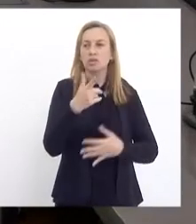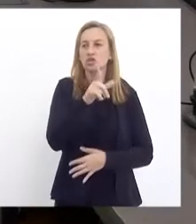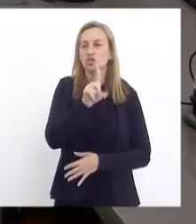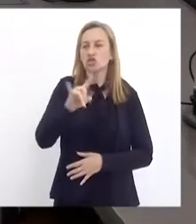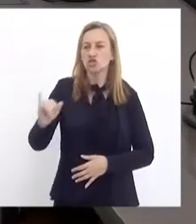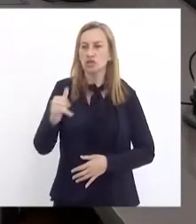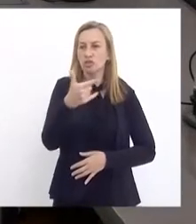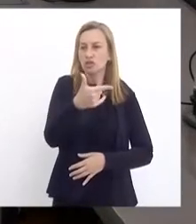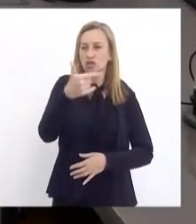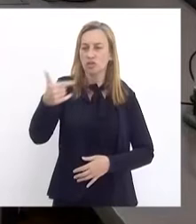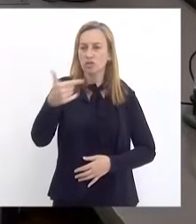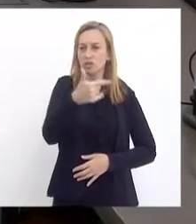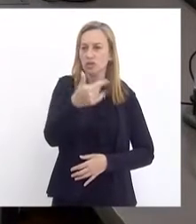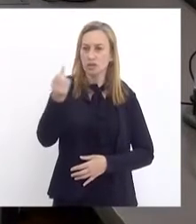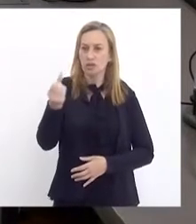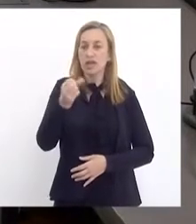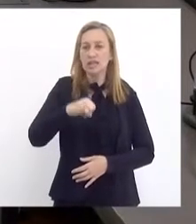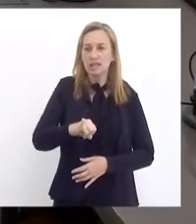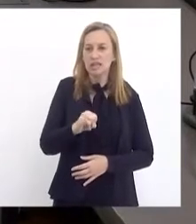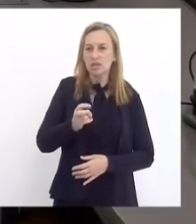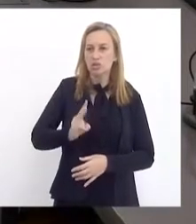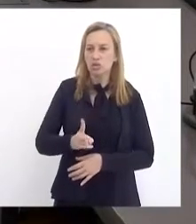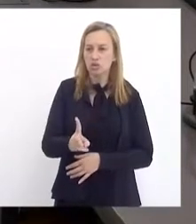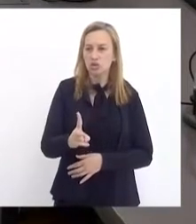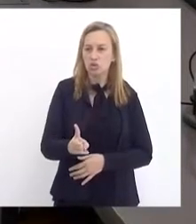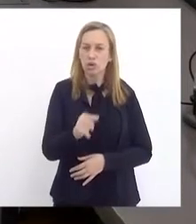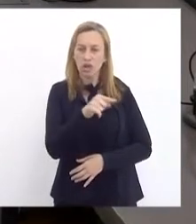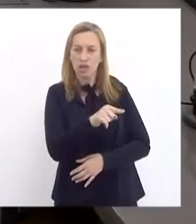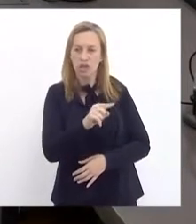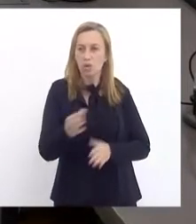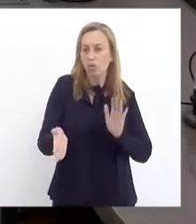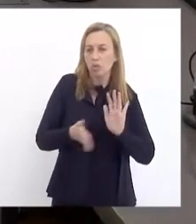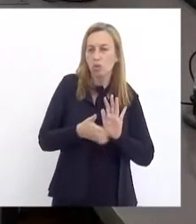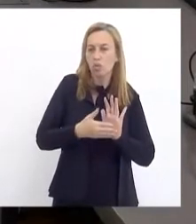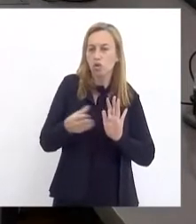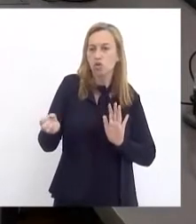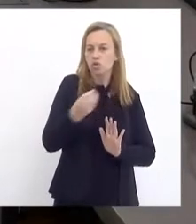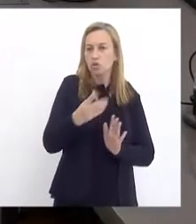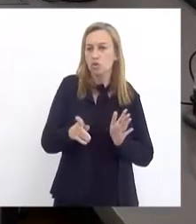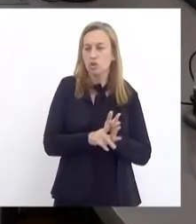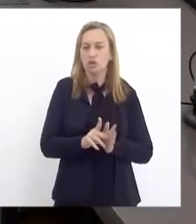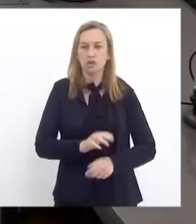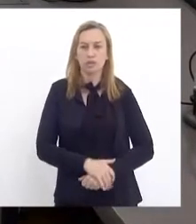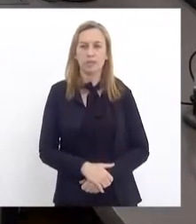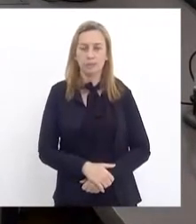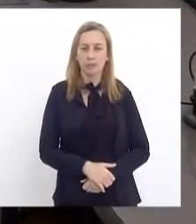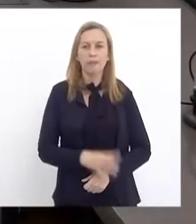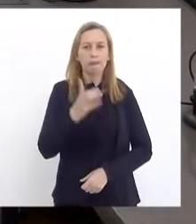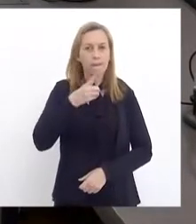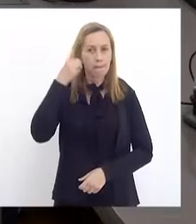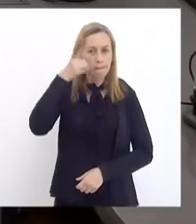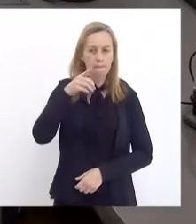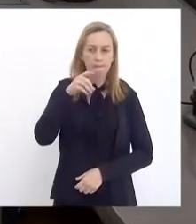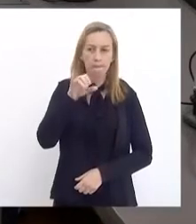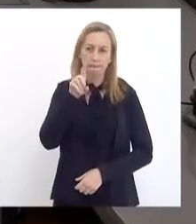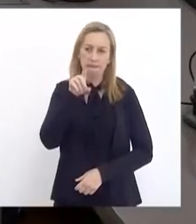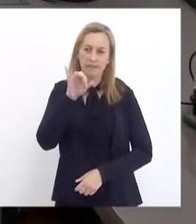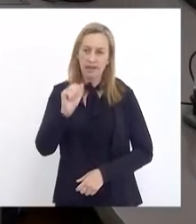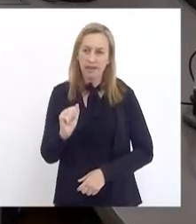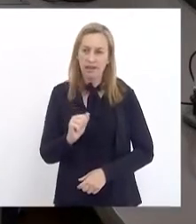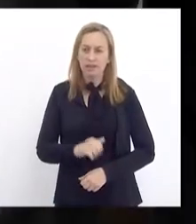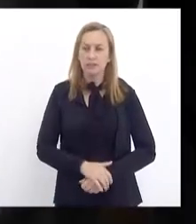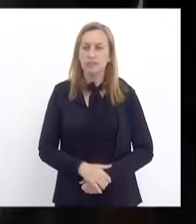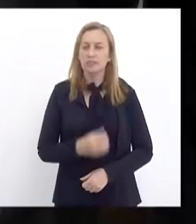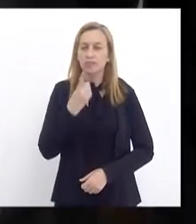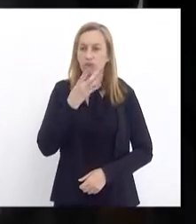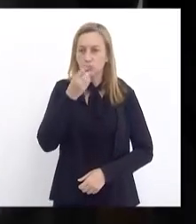26, caso Vossa Excelência decida manter este ou propor um novo projeto. Deputada Célia Jordão.